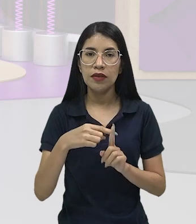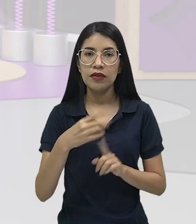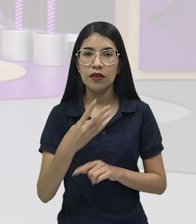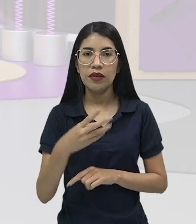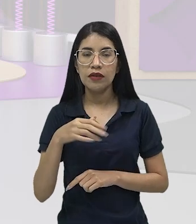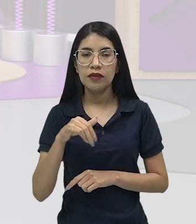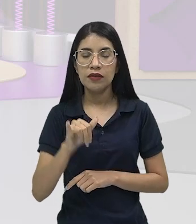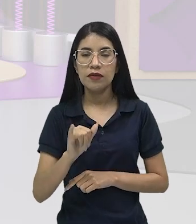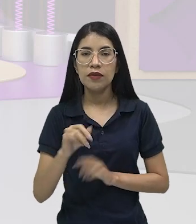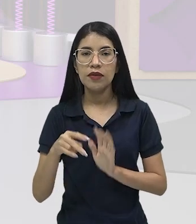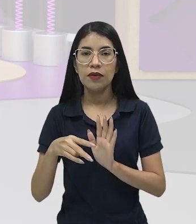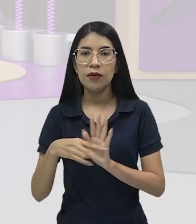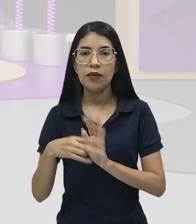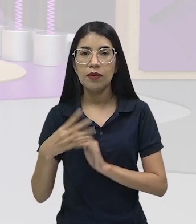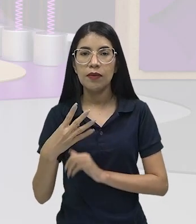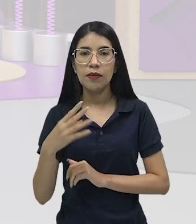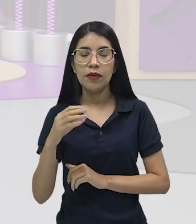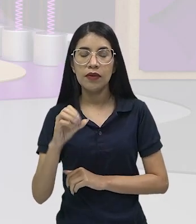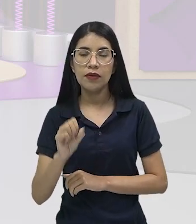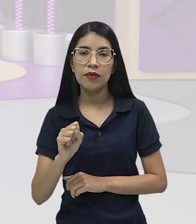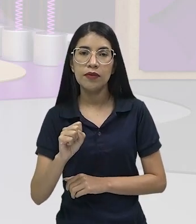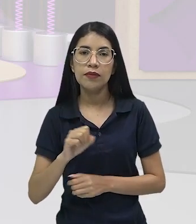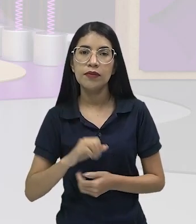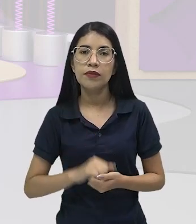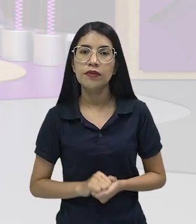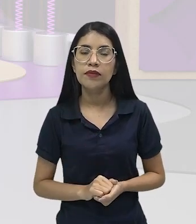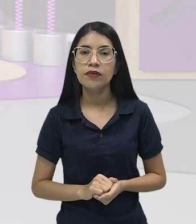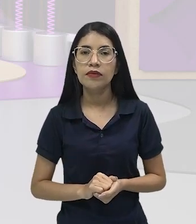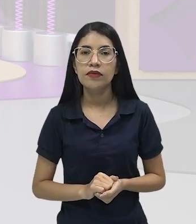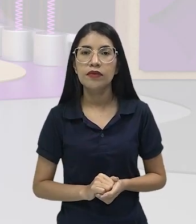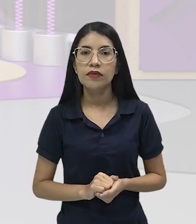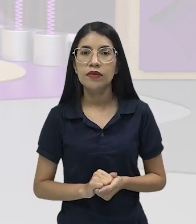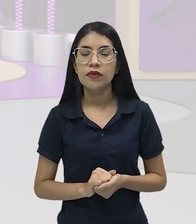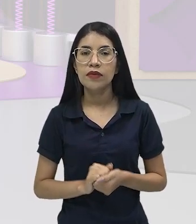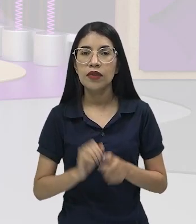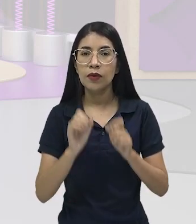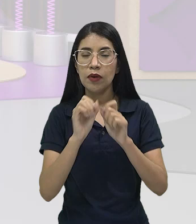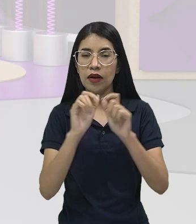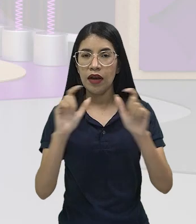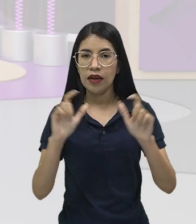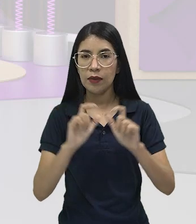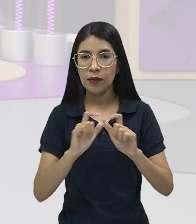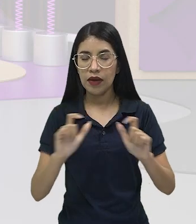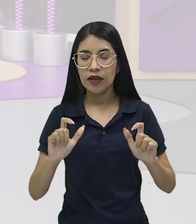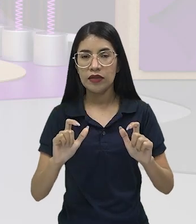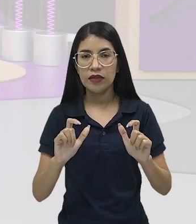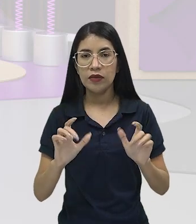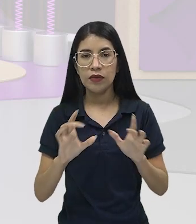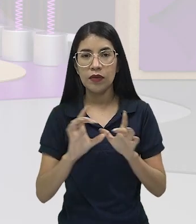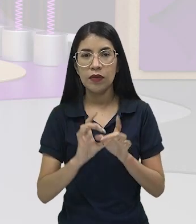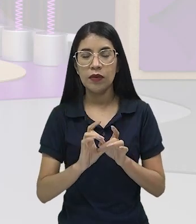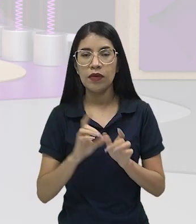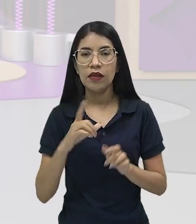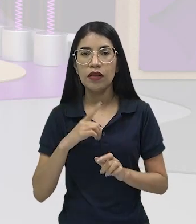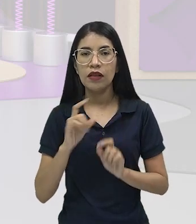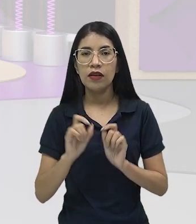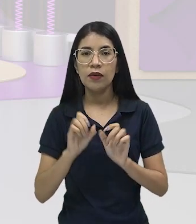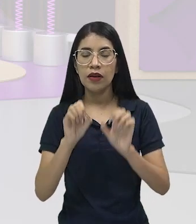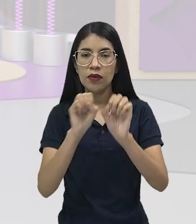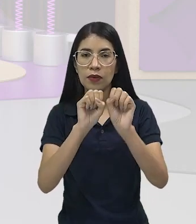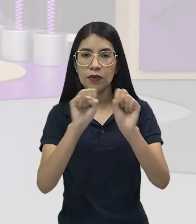4y igual ao quantitativo de pés, que foi 48. Junta a primeira e a segunda, você então está diante de